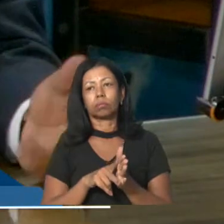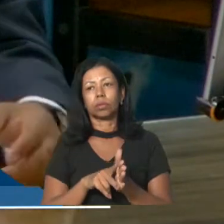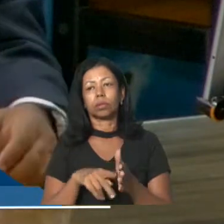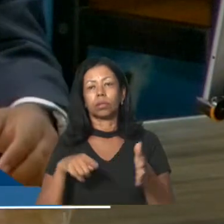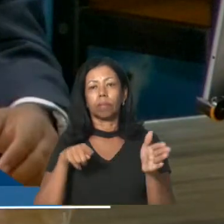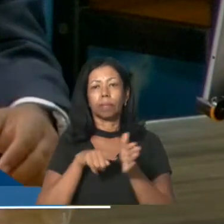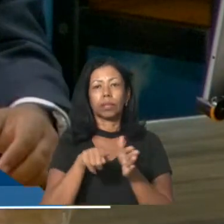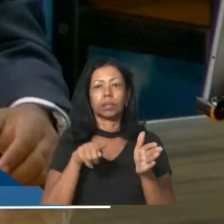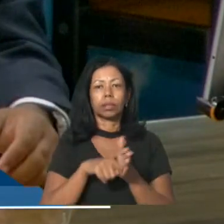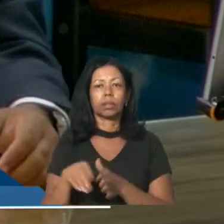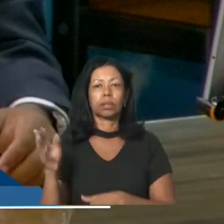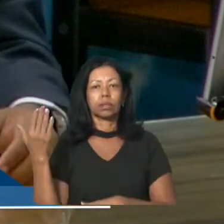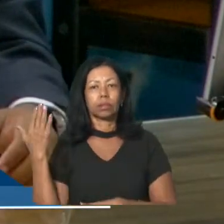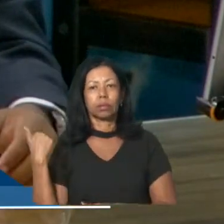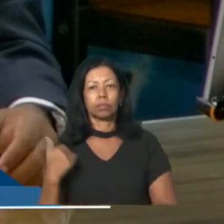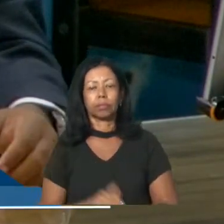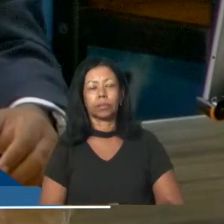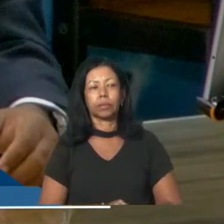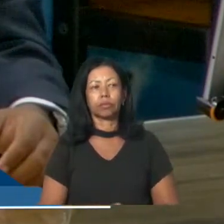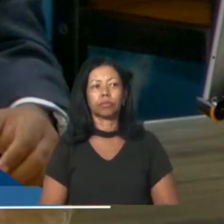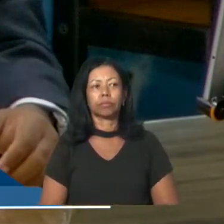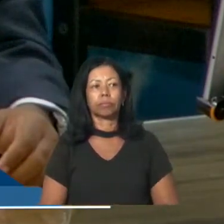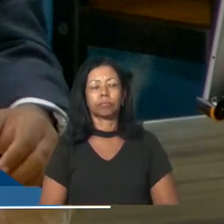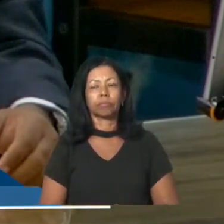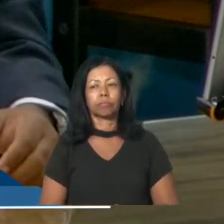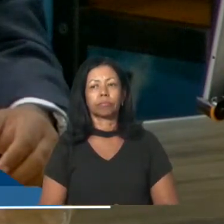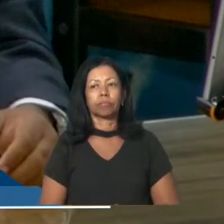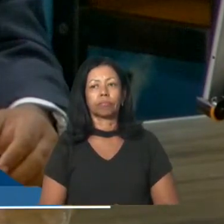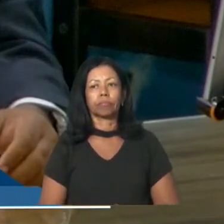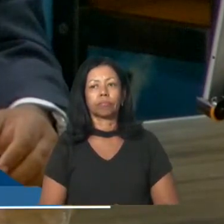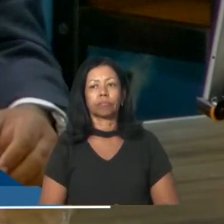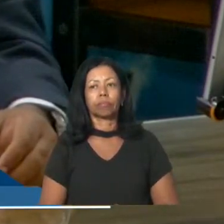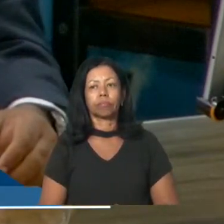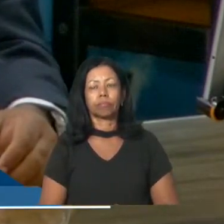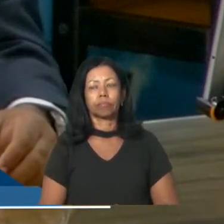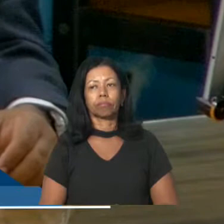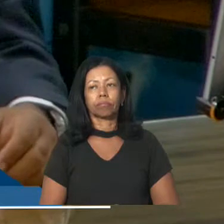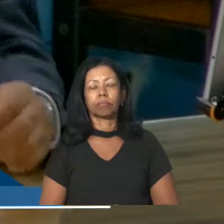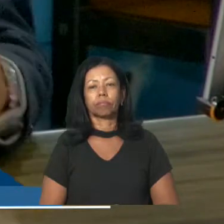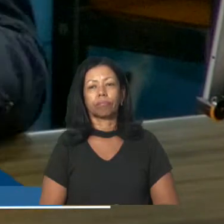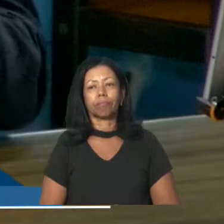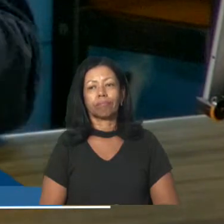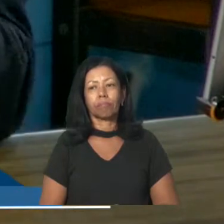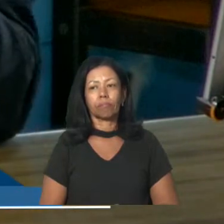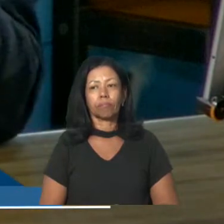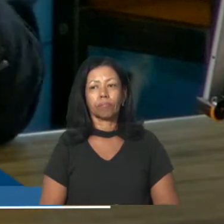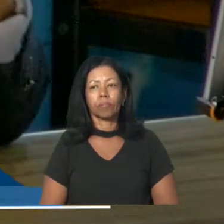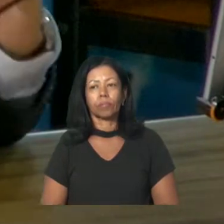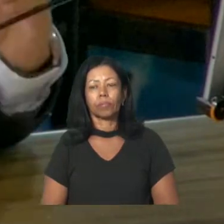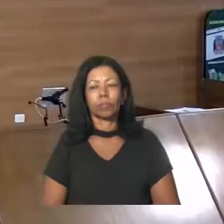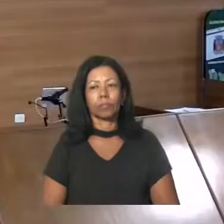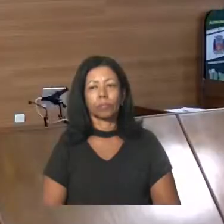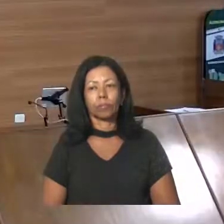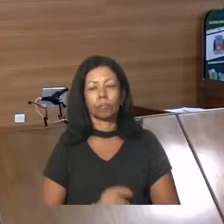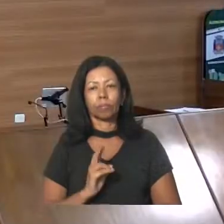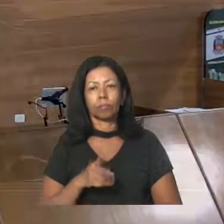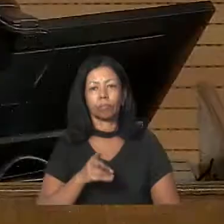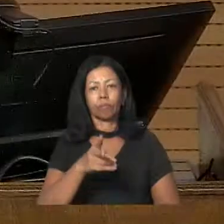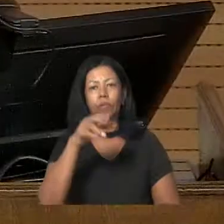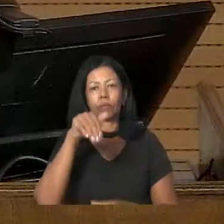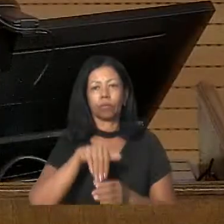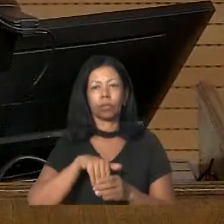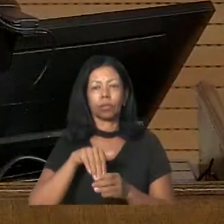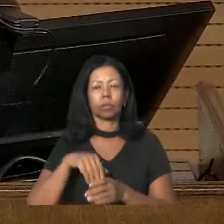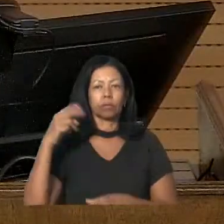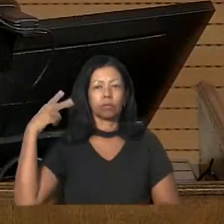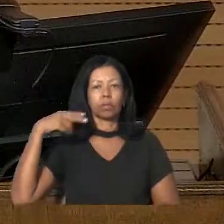aí anteriormente. É só, senhor presidente, mais uma vez reitero o requerimento do vereador Tinho. Continue votação, com a